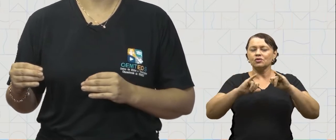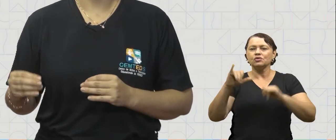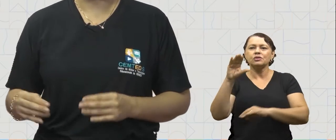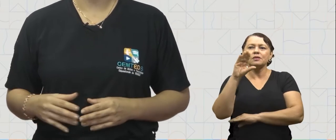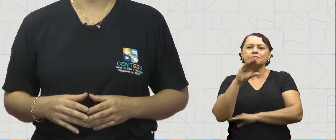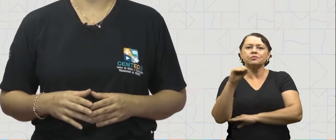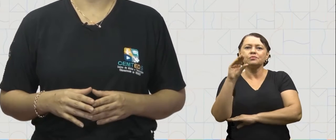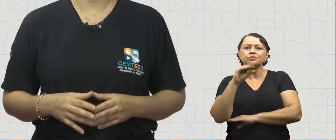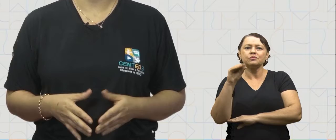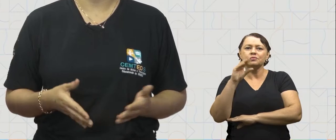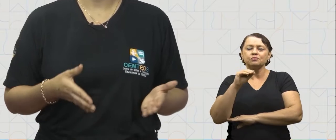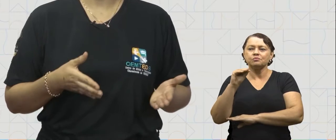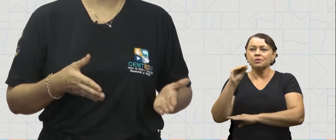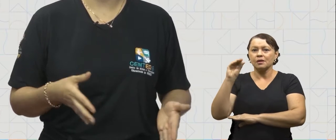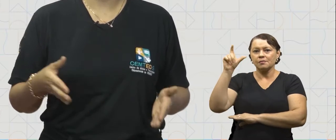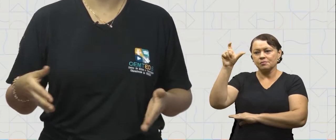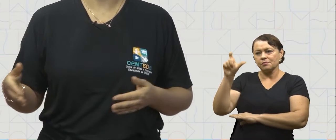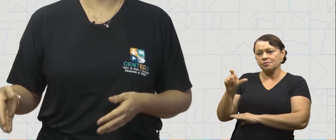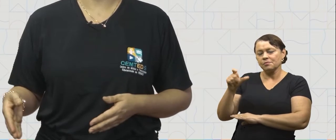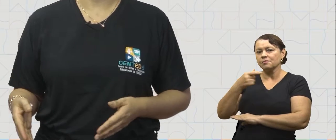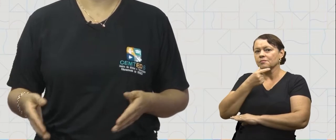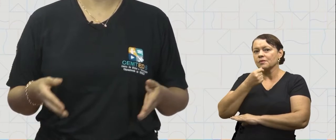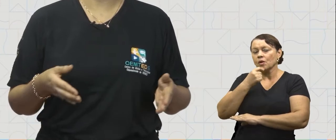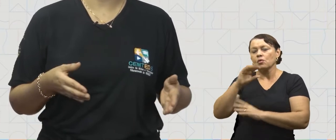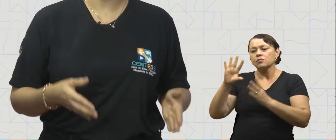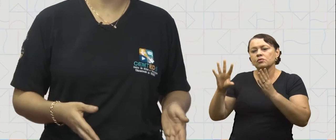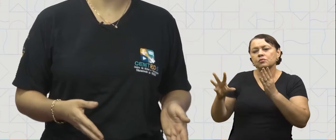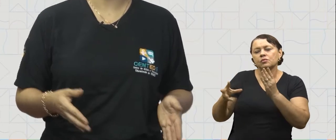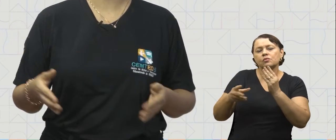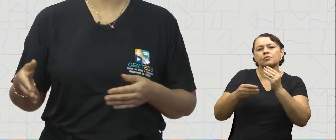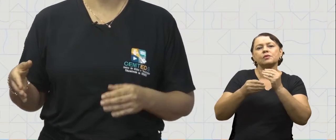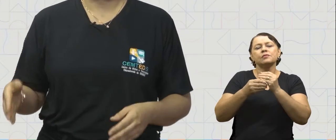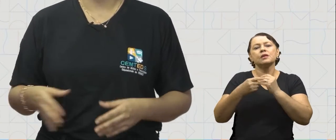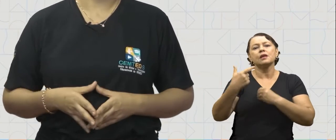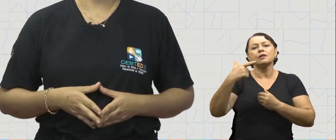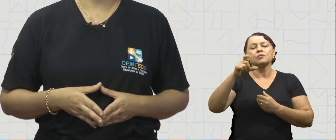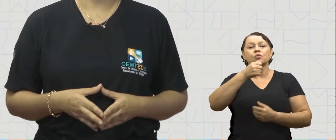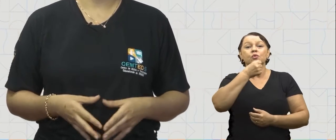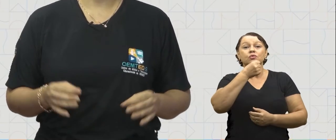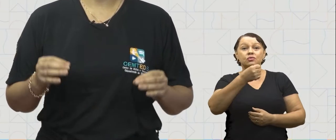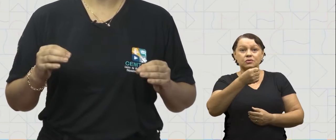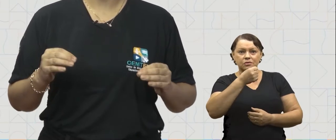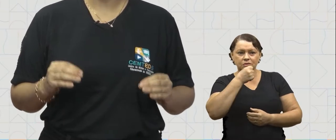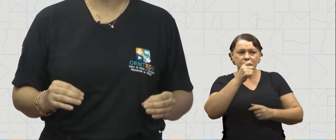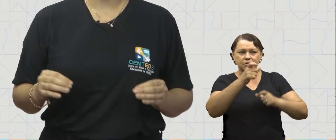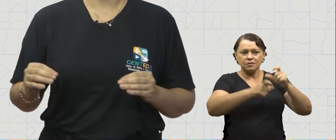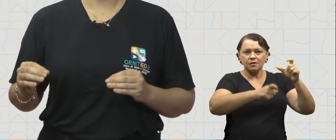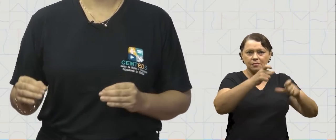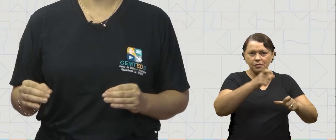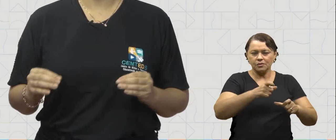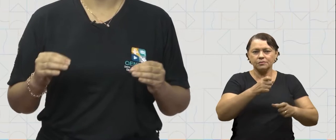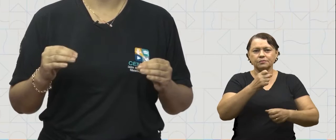faladas pelo apresentador são complementadas por outros repórteres. Em